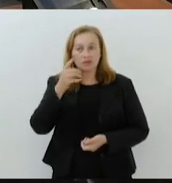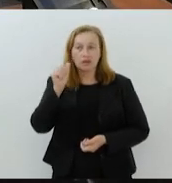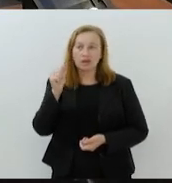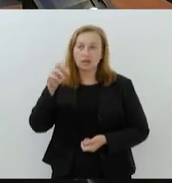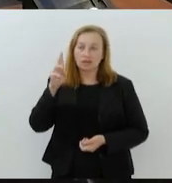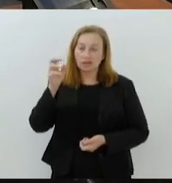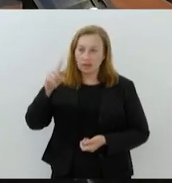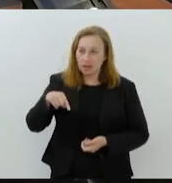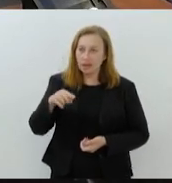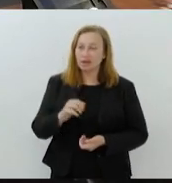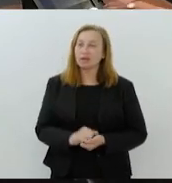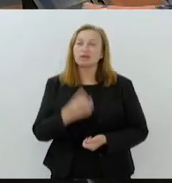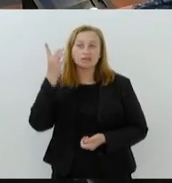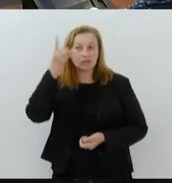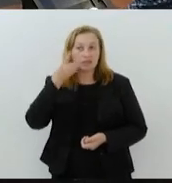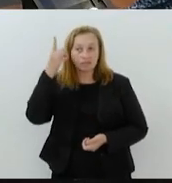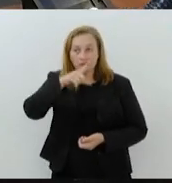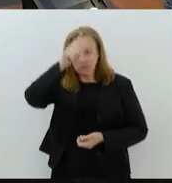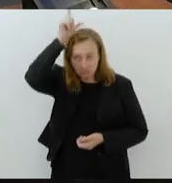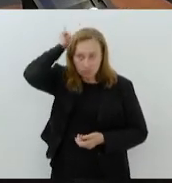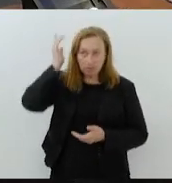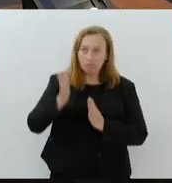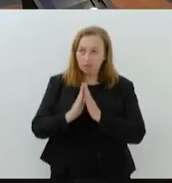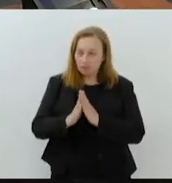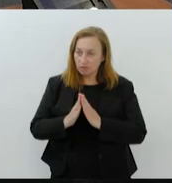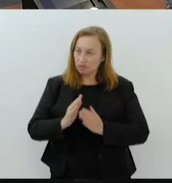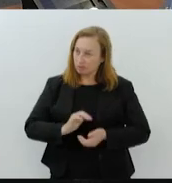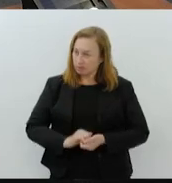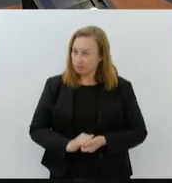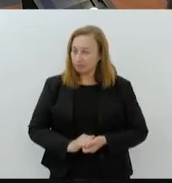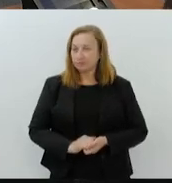Deputado Luiz Paulo, por favor.